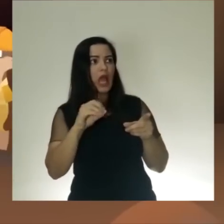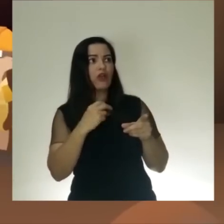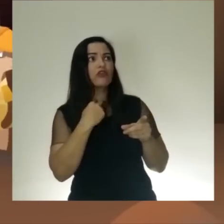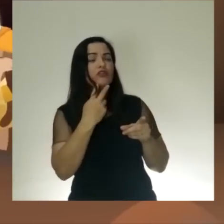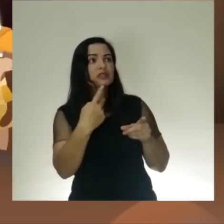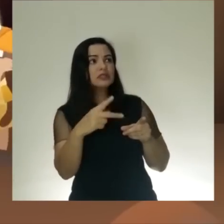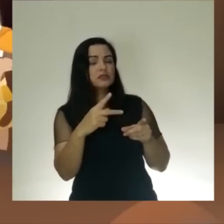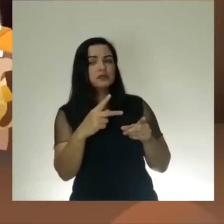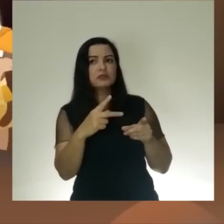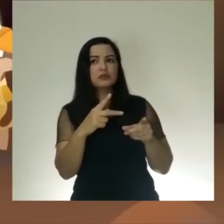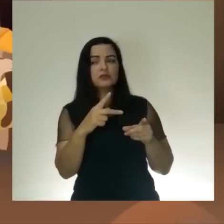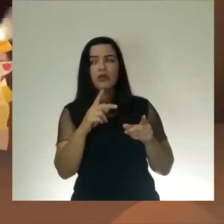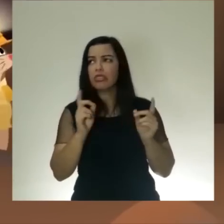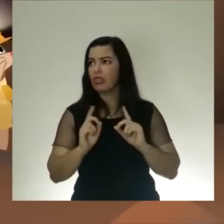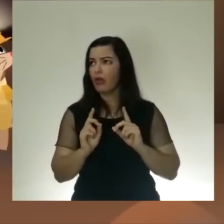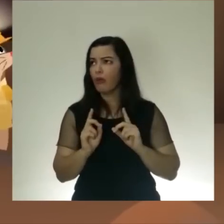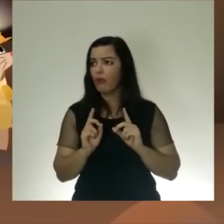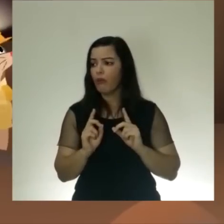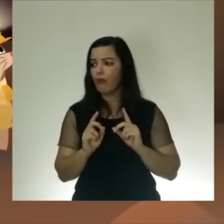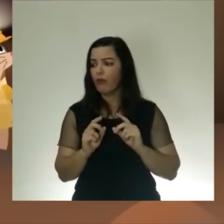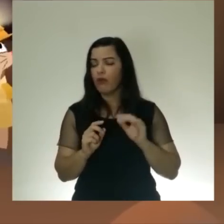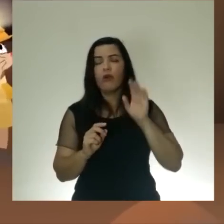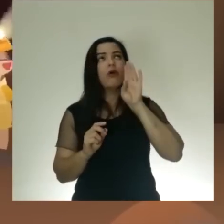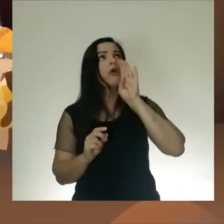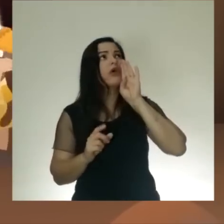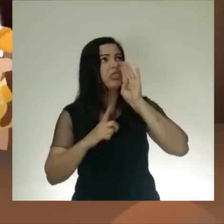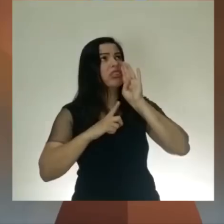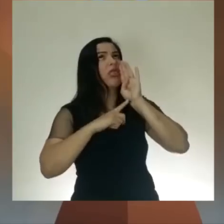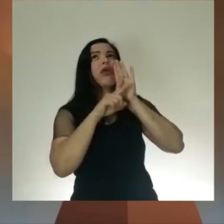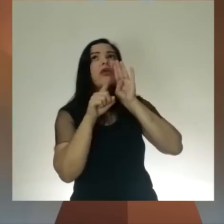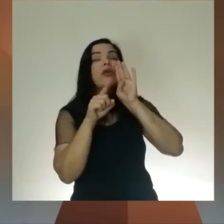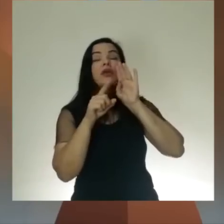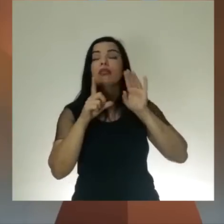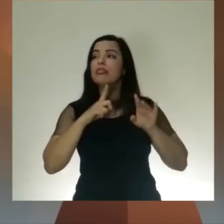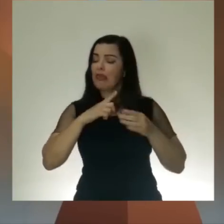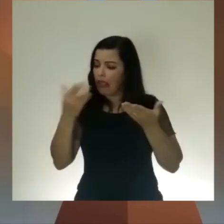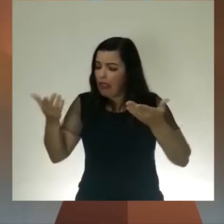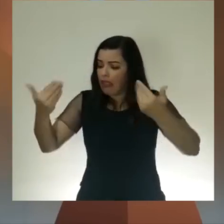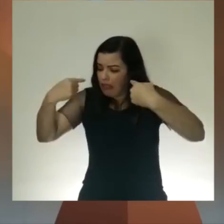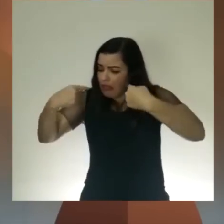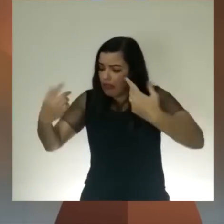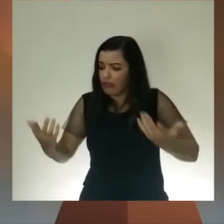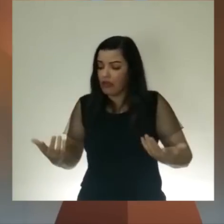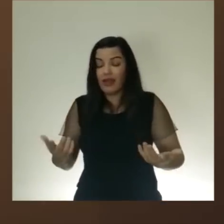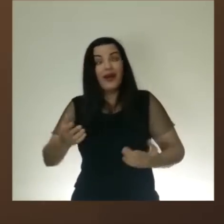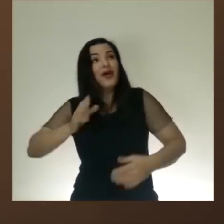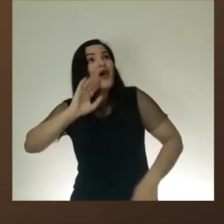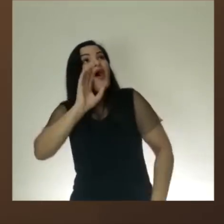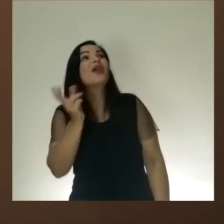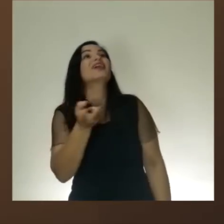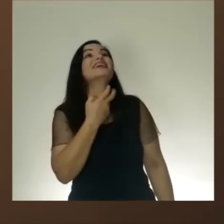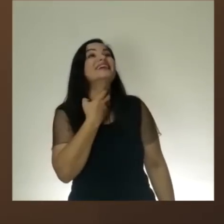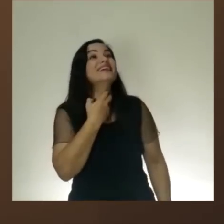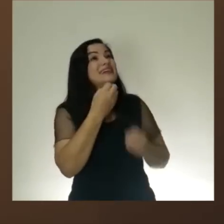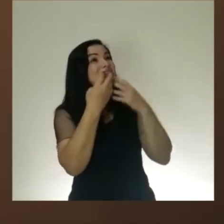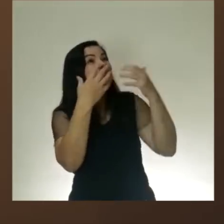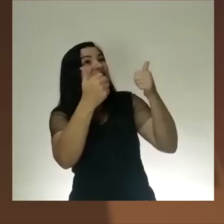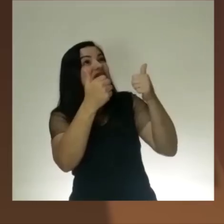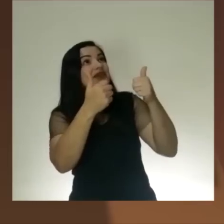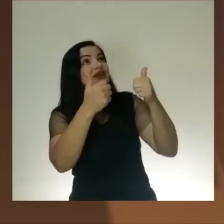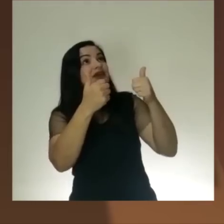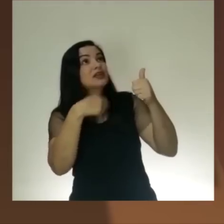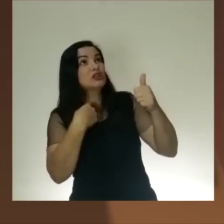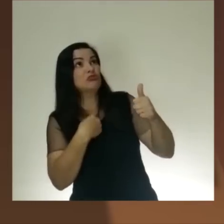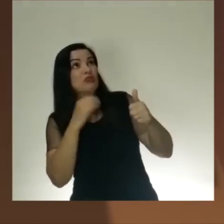parecia mesmo. Alô? Tem alguém por aí? Ei, aqui em cima! Ah! Oi, senhor morcego! Nós acordamos